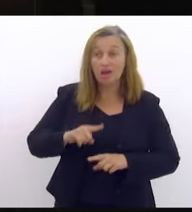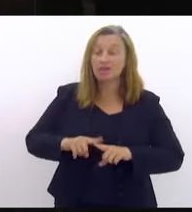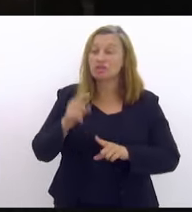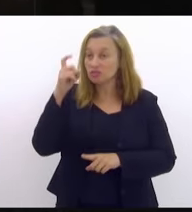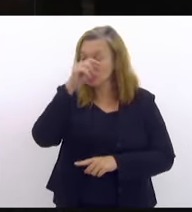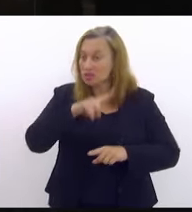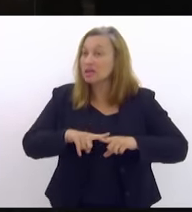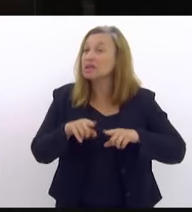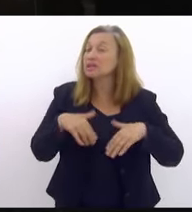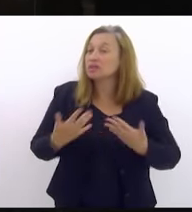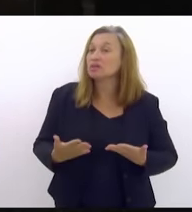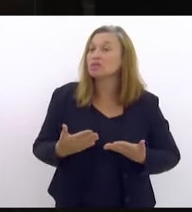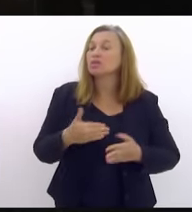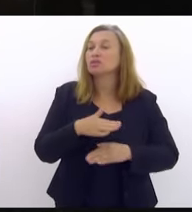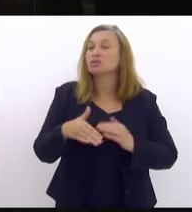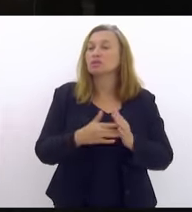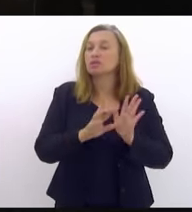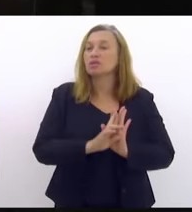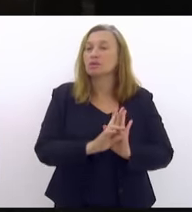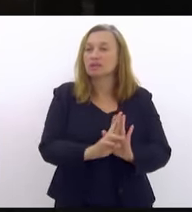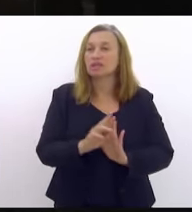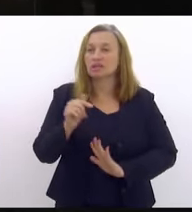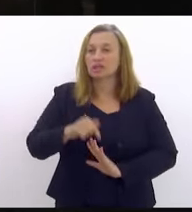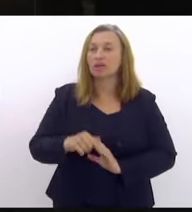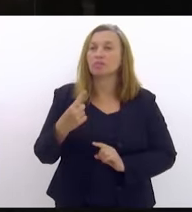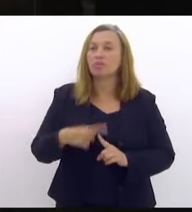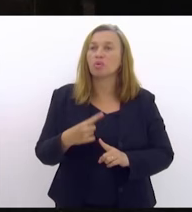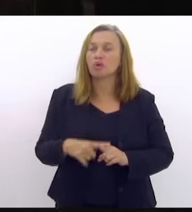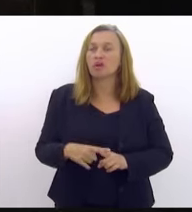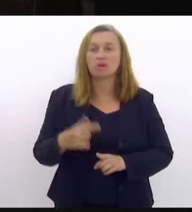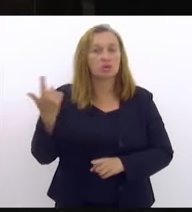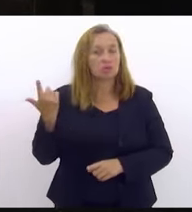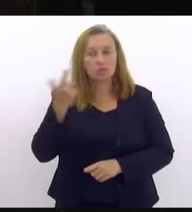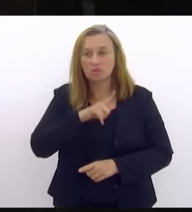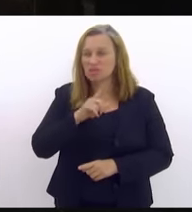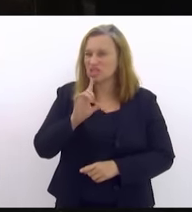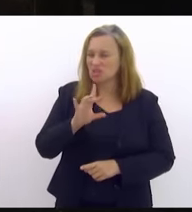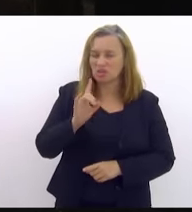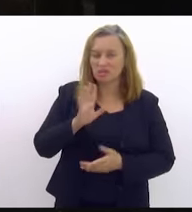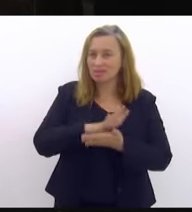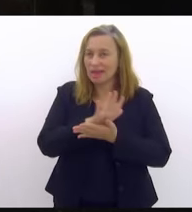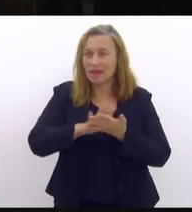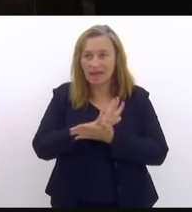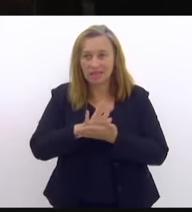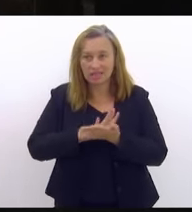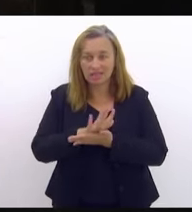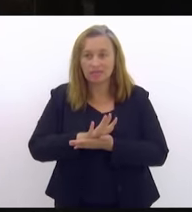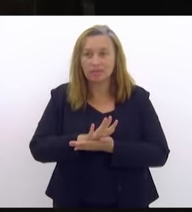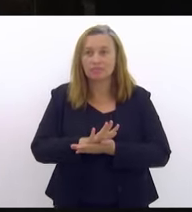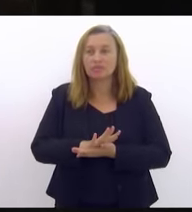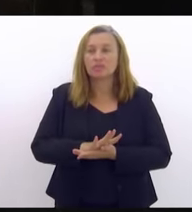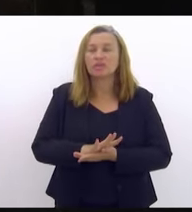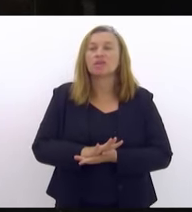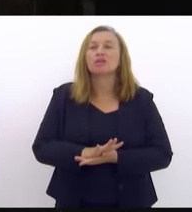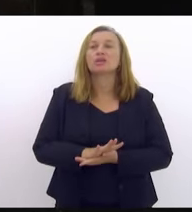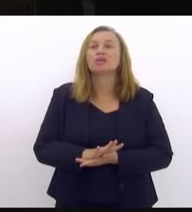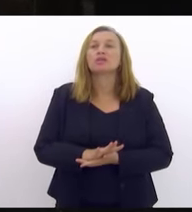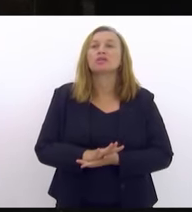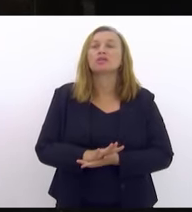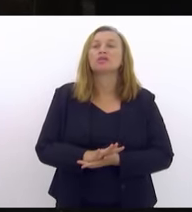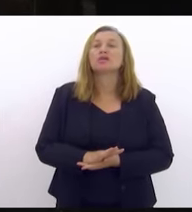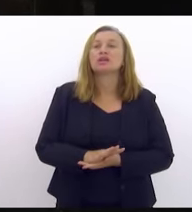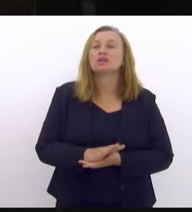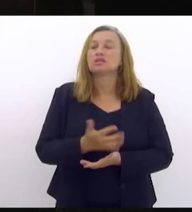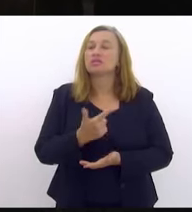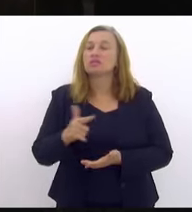aqui todos muito bem representados, porque a gente não consegue nada sozinho. Né? Se não for o esteio da família, se